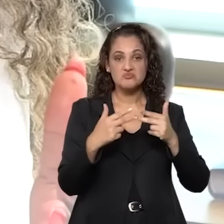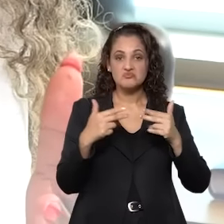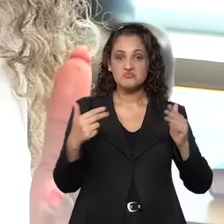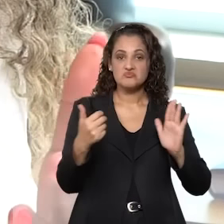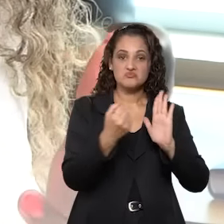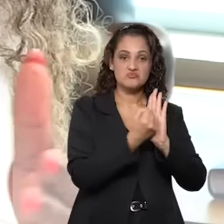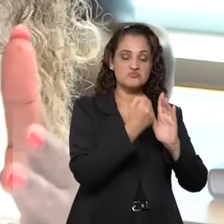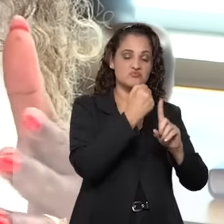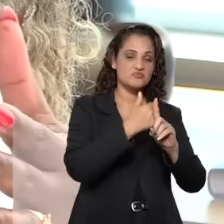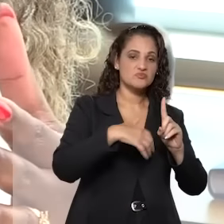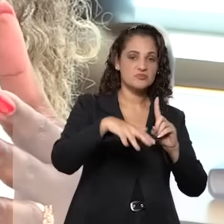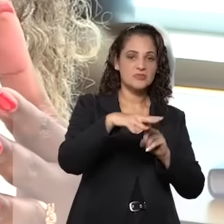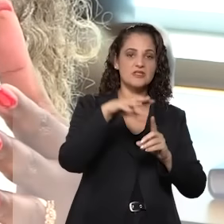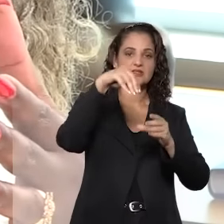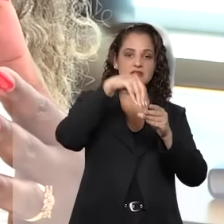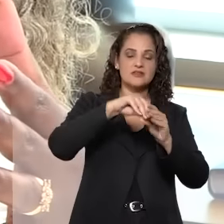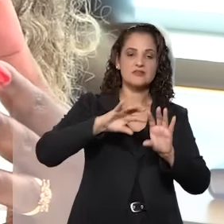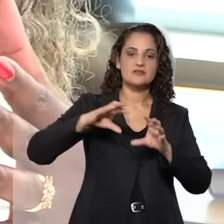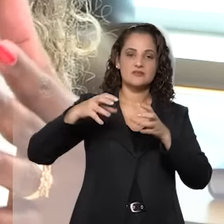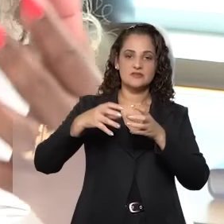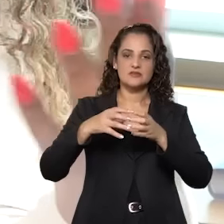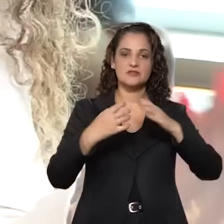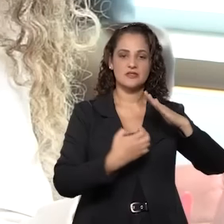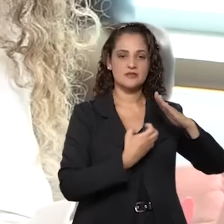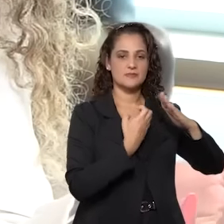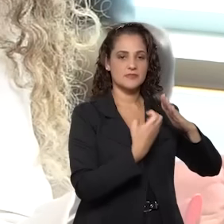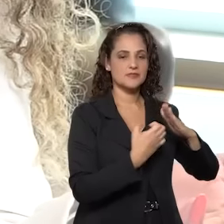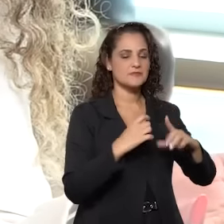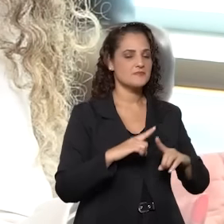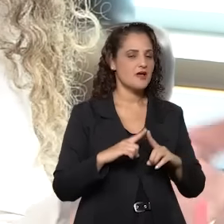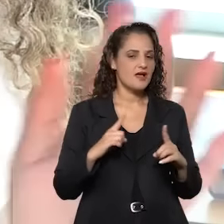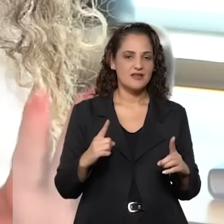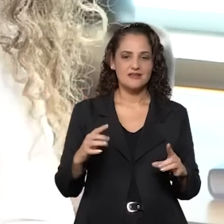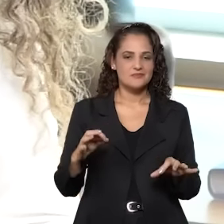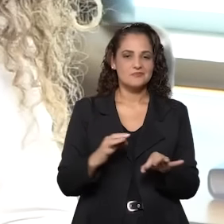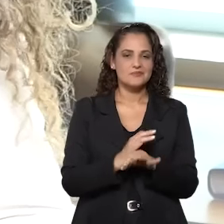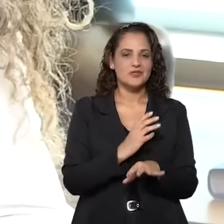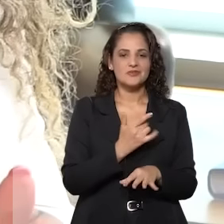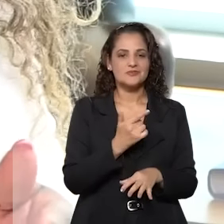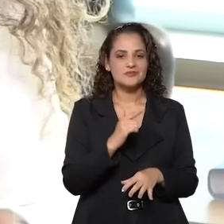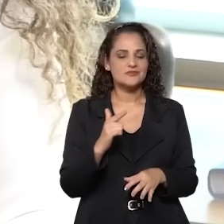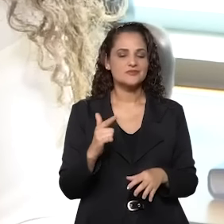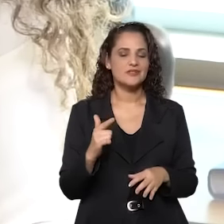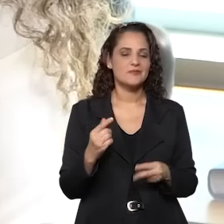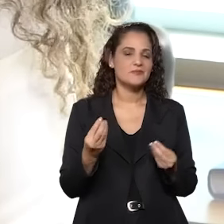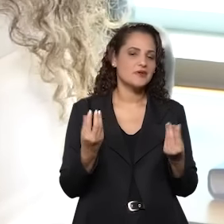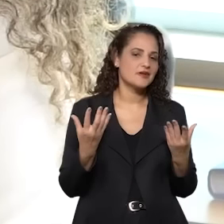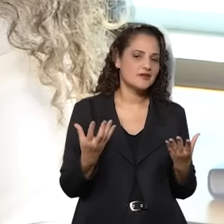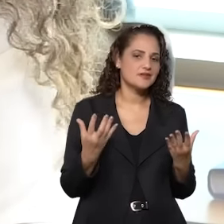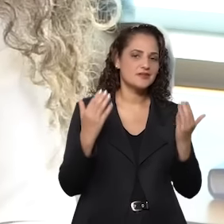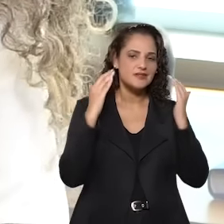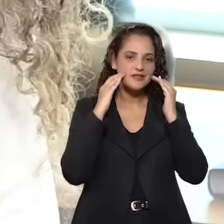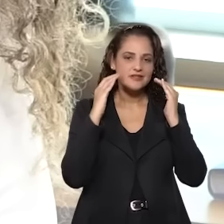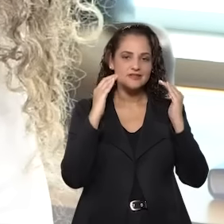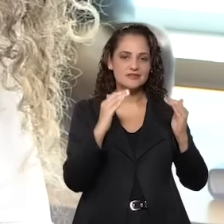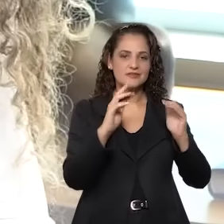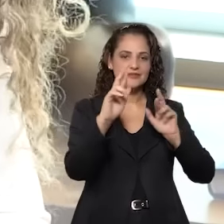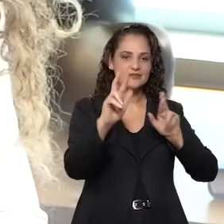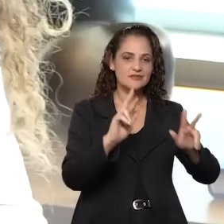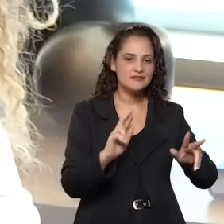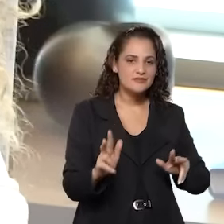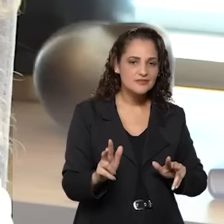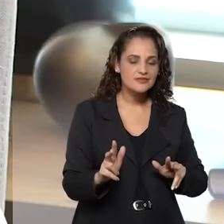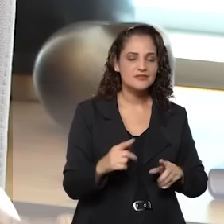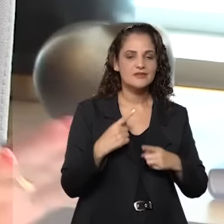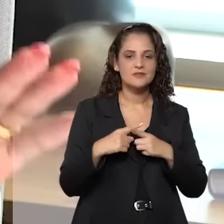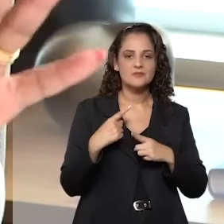Mas a gente não tá preparado para respeitar as diferentes perspectivas a gente quer que as depois as pessoas entrem e se adaptem se